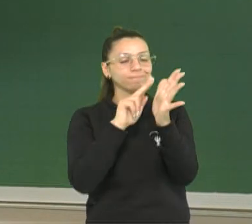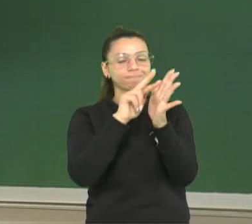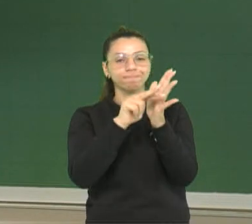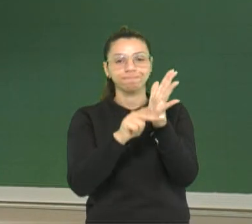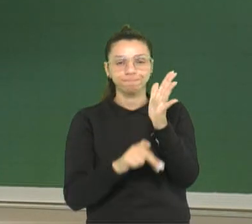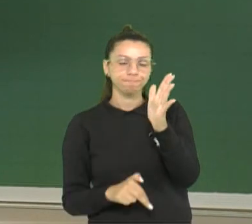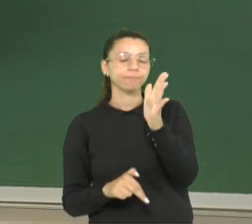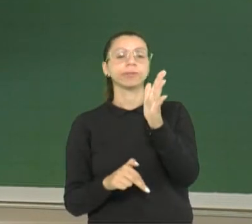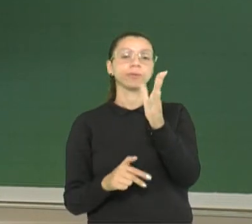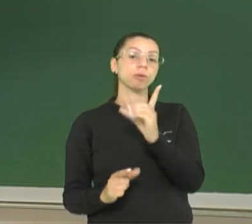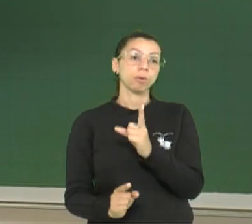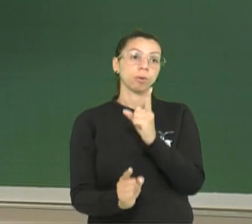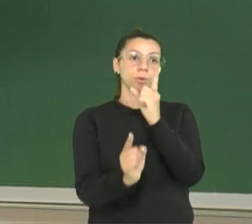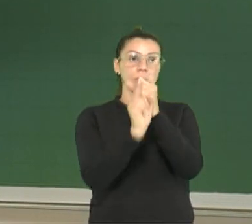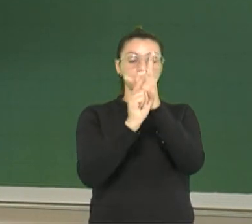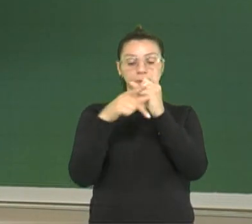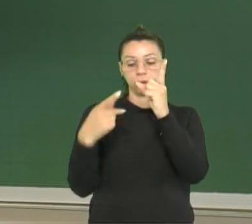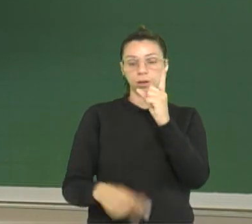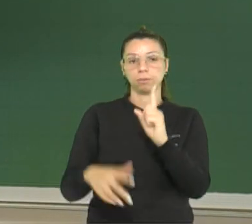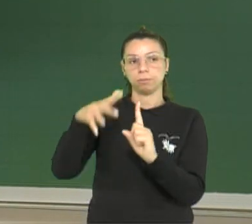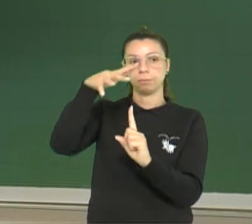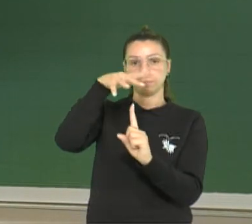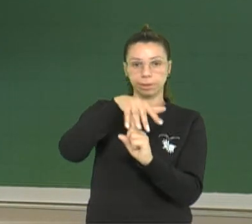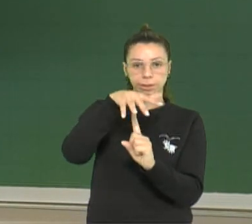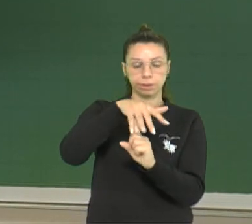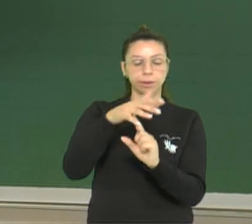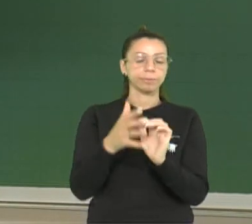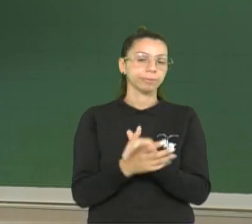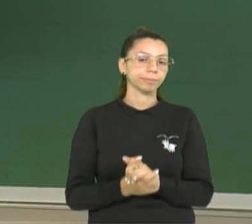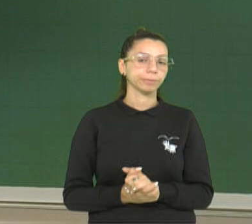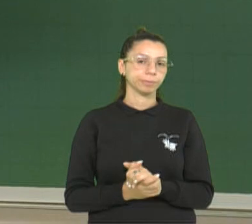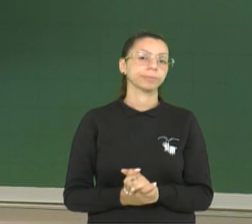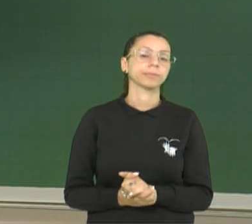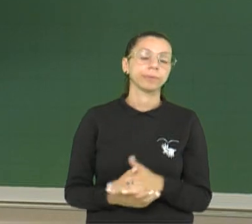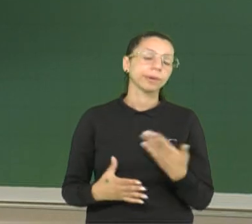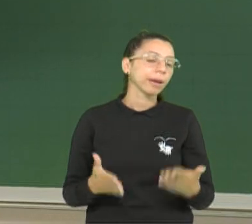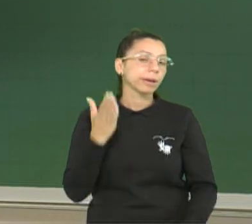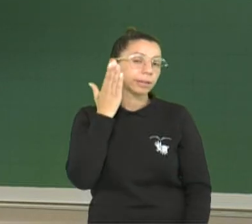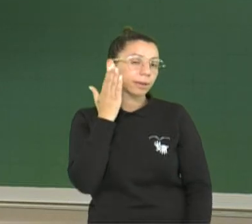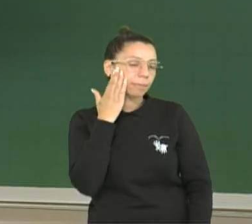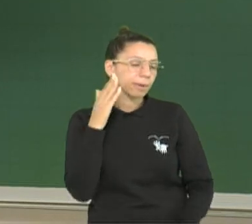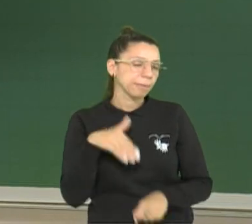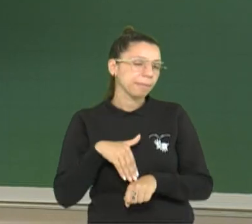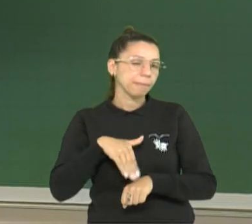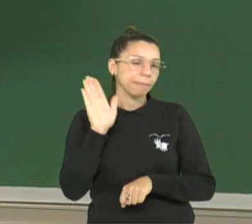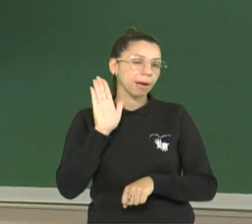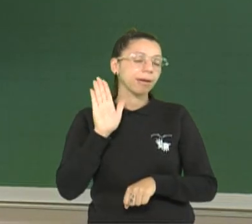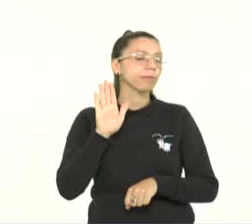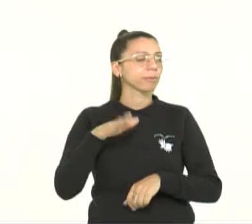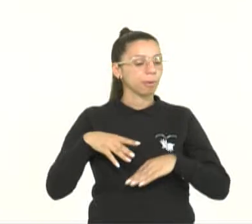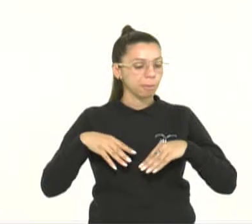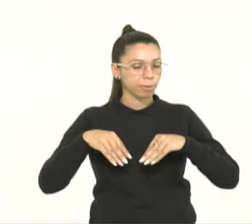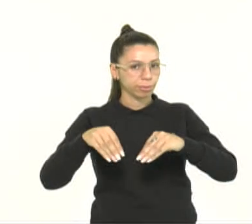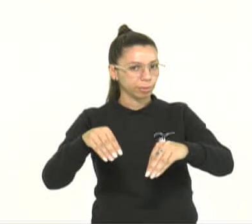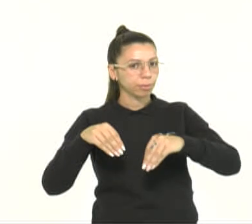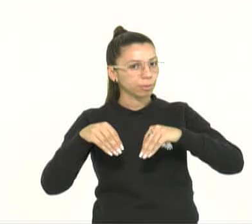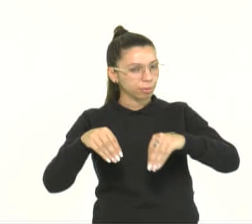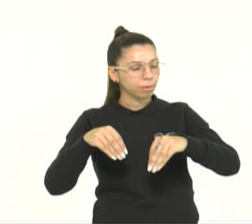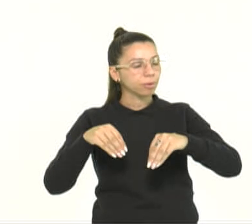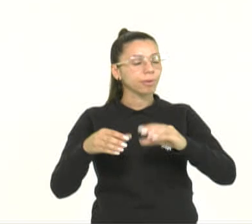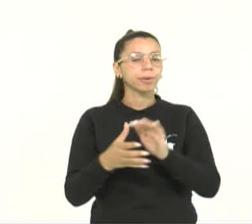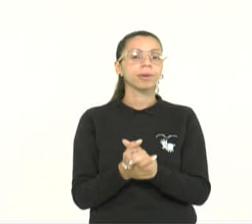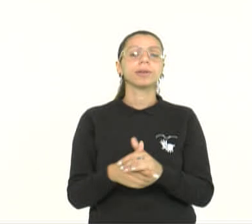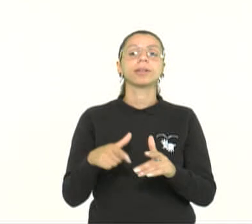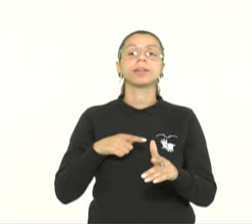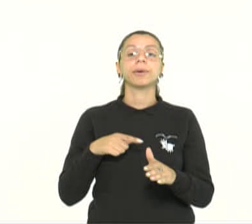presentes no estado do Paraná. E se você quiser saber um pouco mais sobre solos, acesse o material